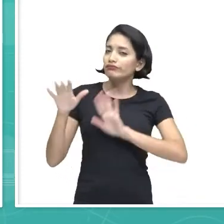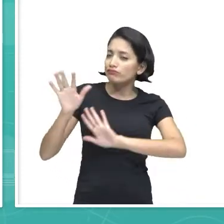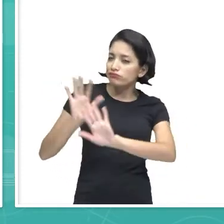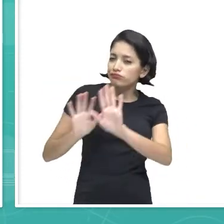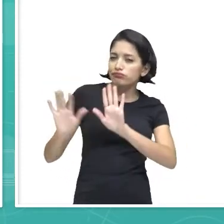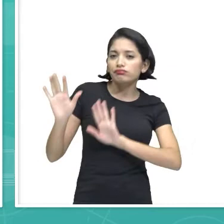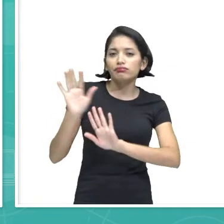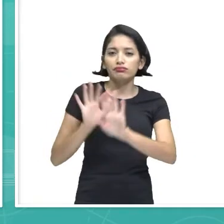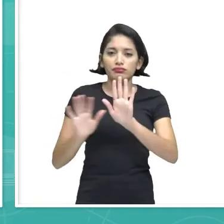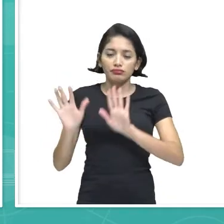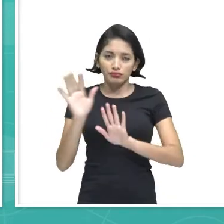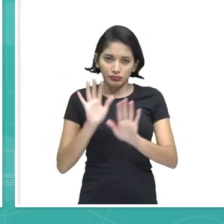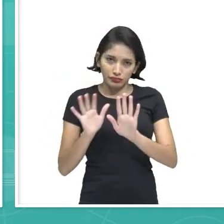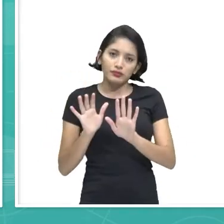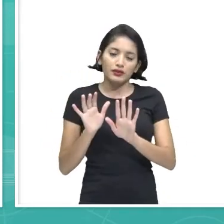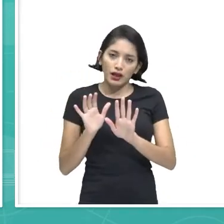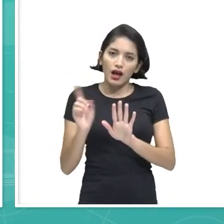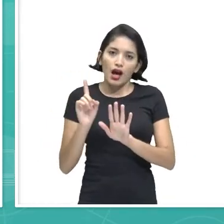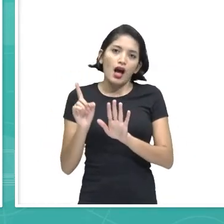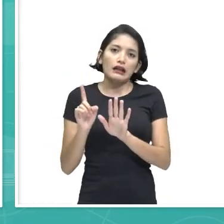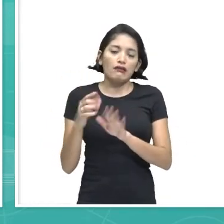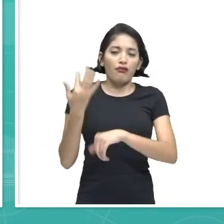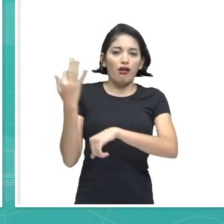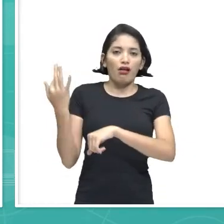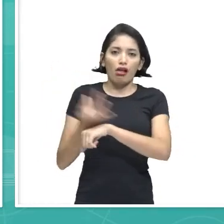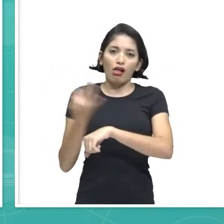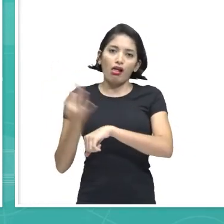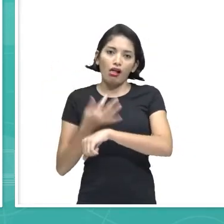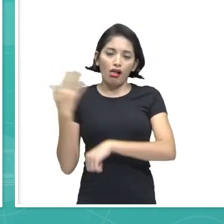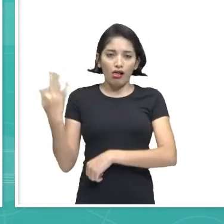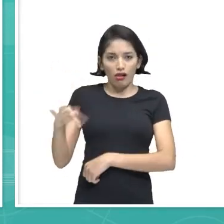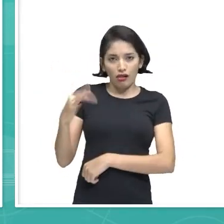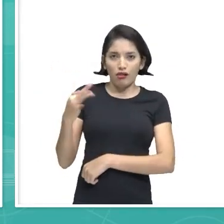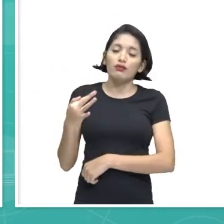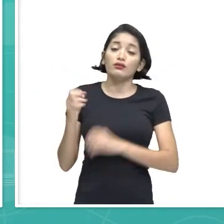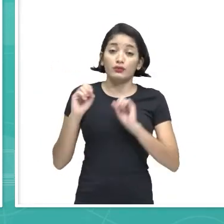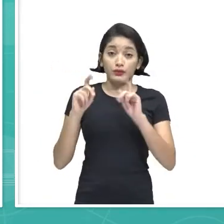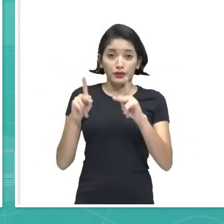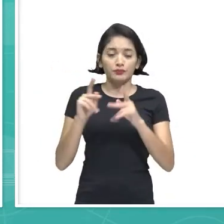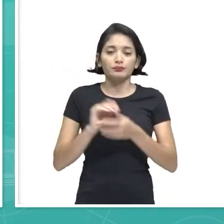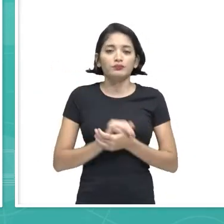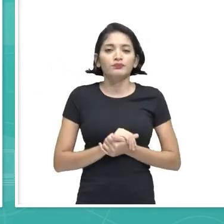as devidas providências a ponto de não machucar mais ainda o seu joelho.